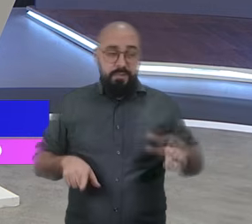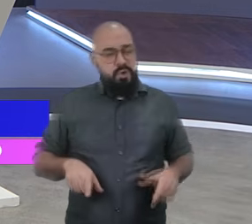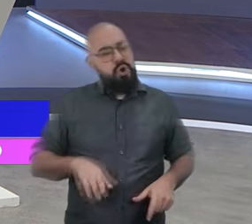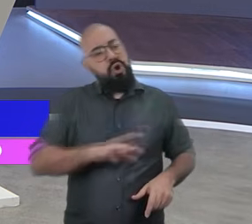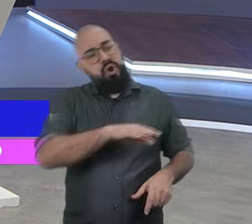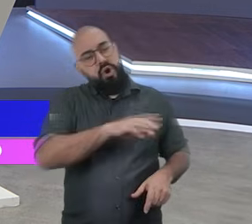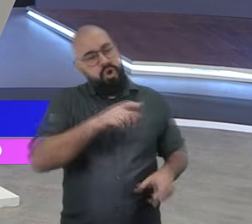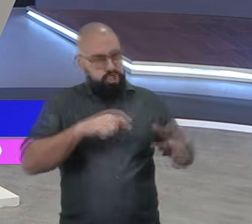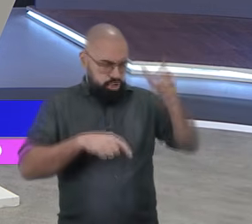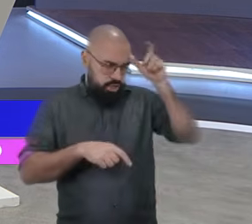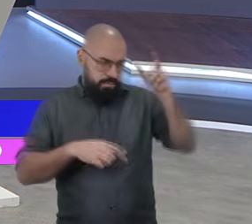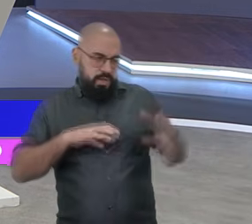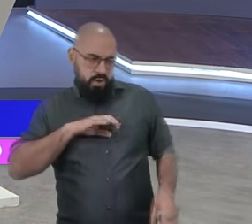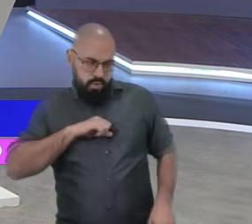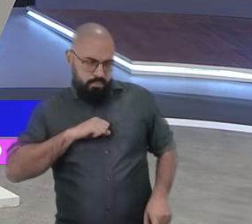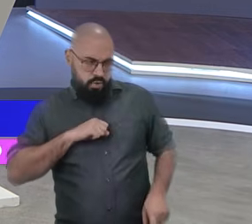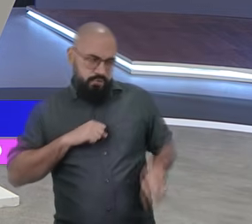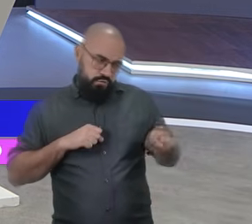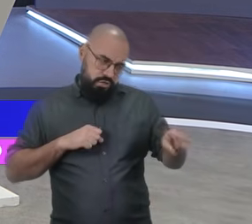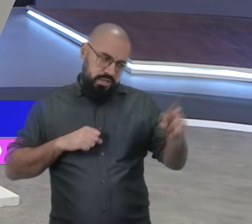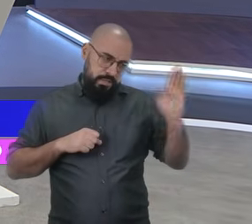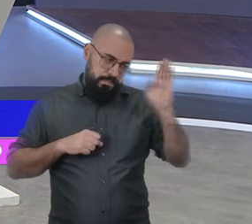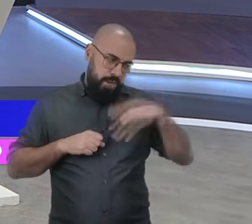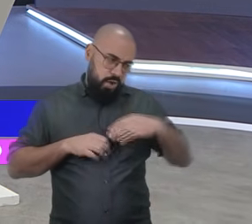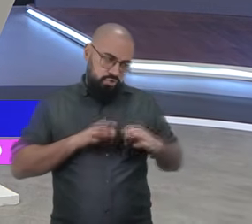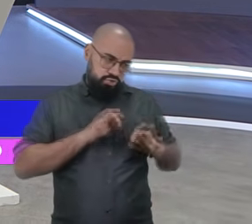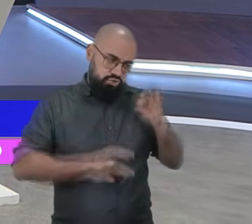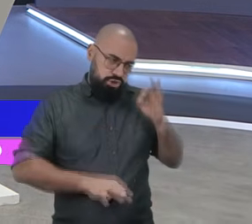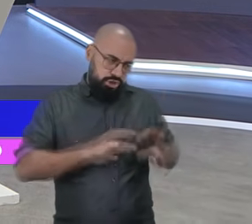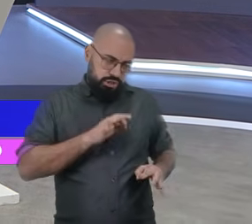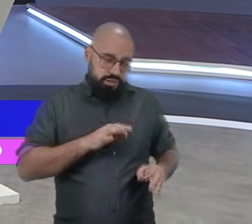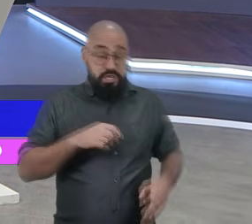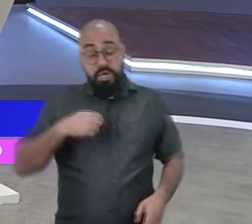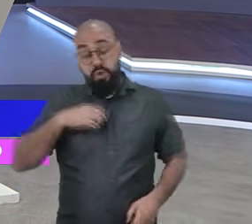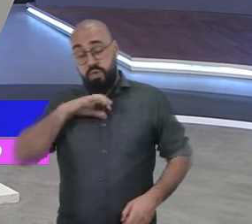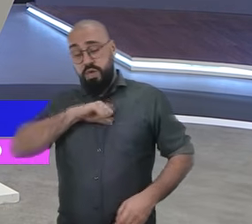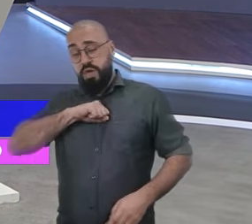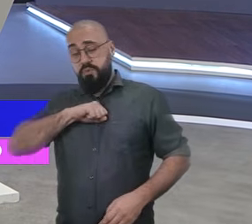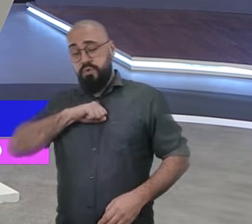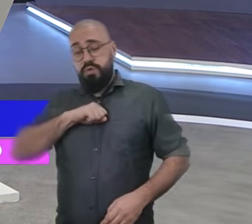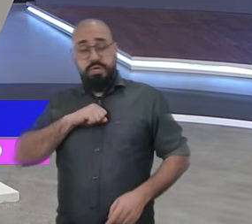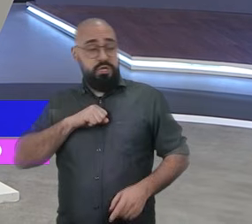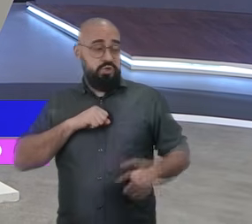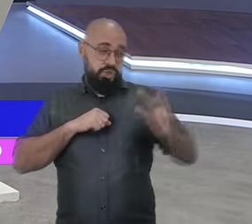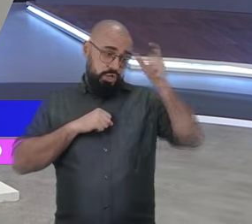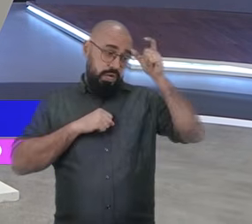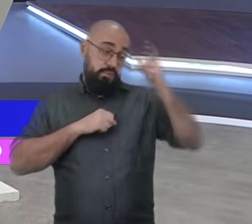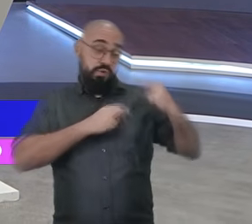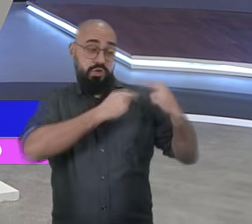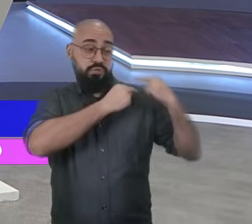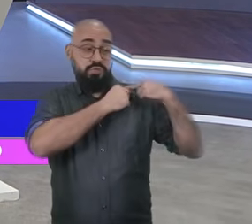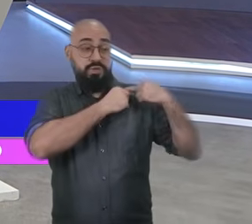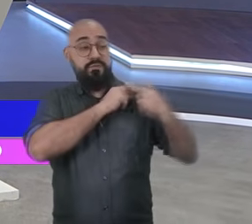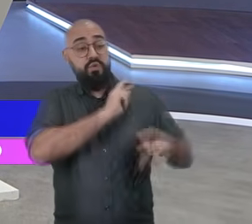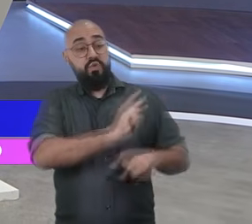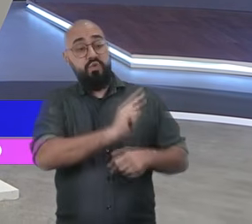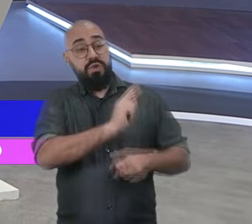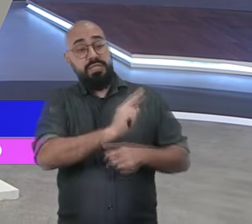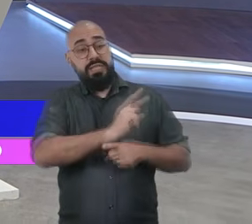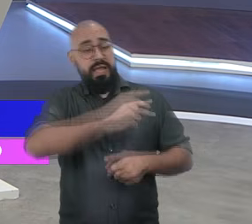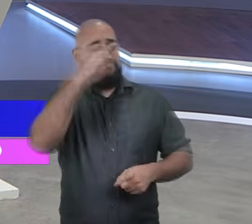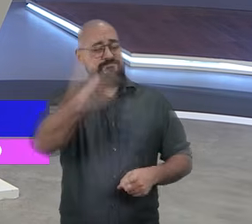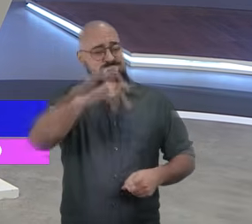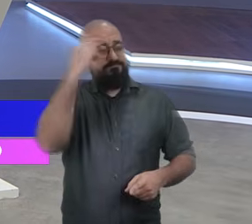fez uma parceria com o diabo, falou assim: olha, eu sou amor e o diabo vai ser a justiça. Eu amo e salvo e o diabo então é o responsável por